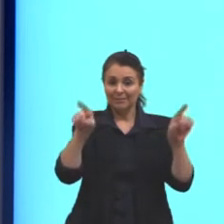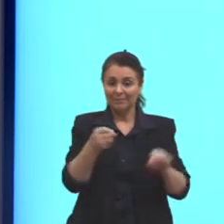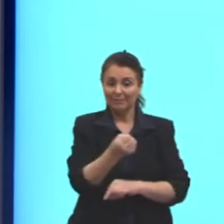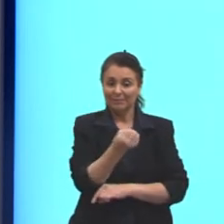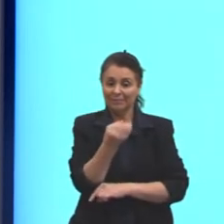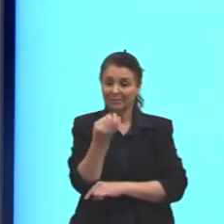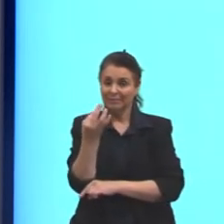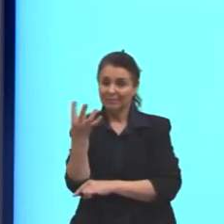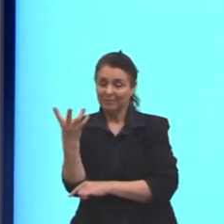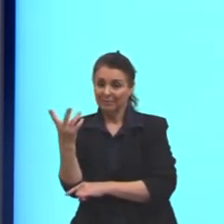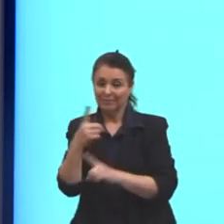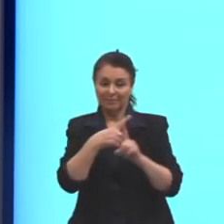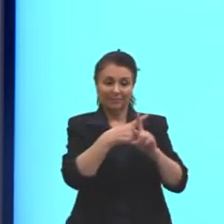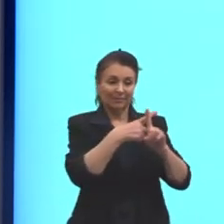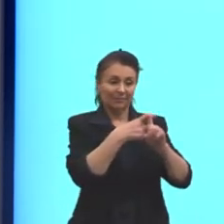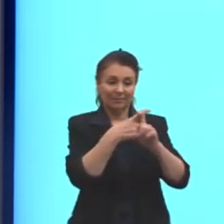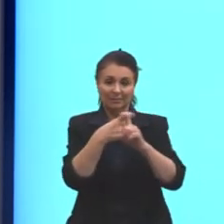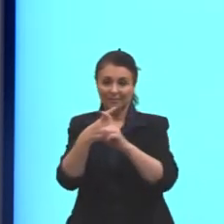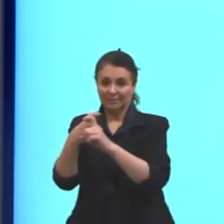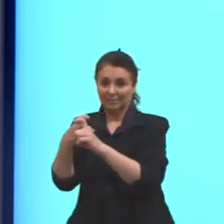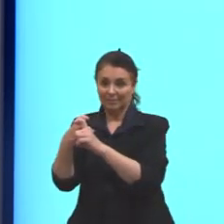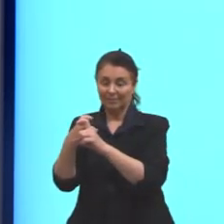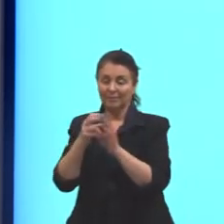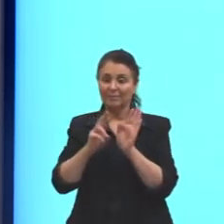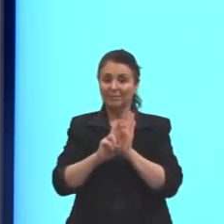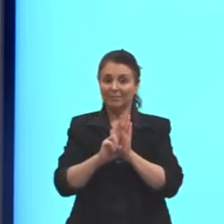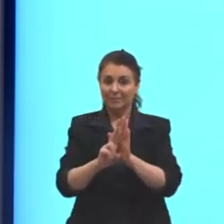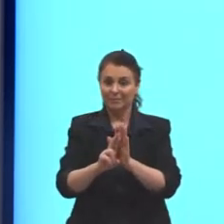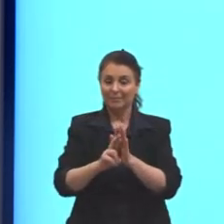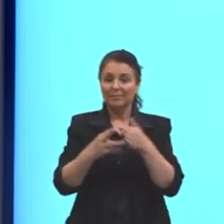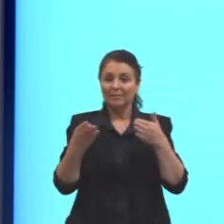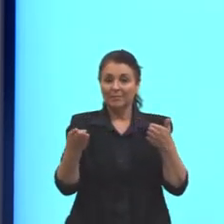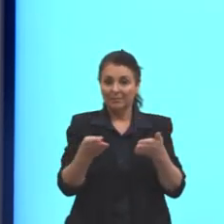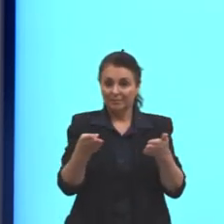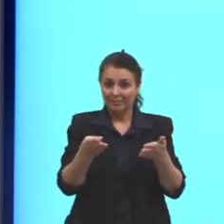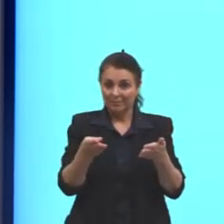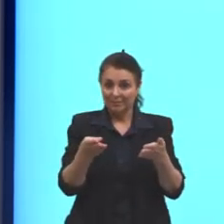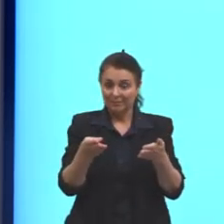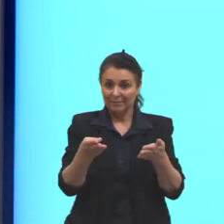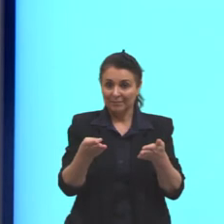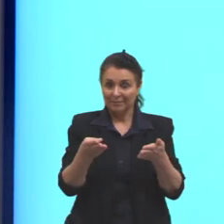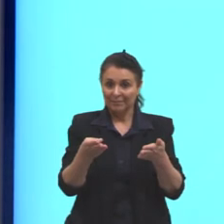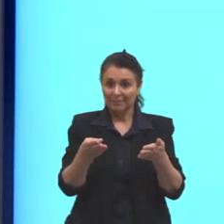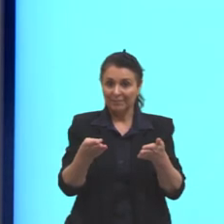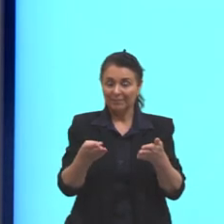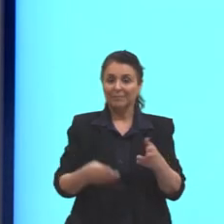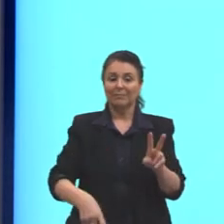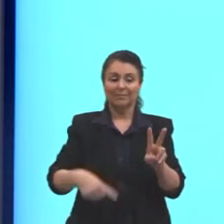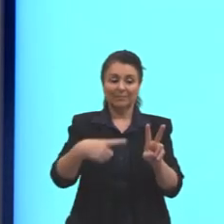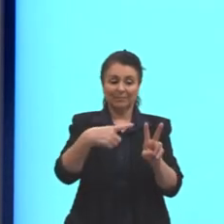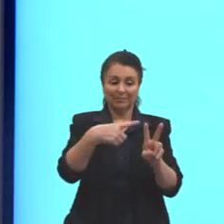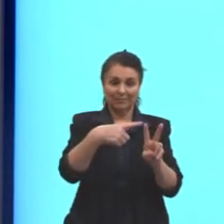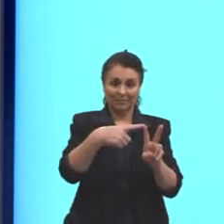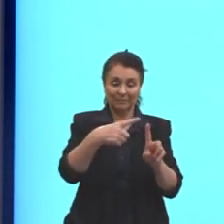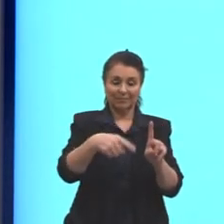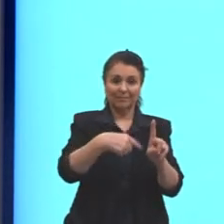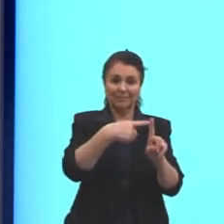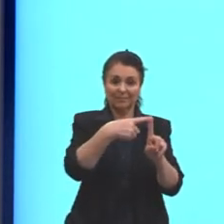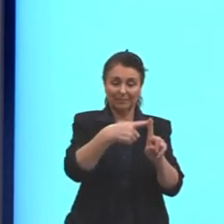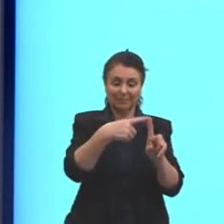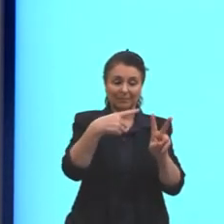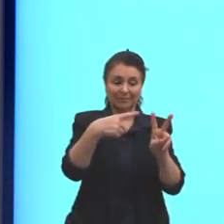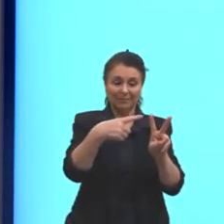temos a escrita do polinômio e nós vamos representar então ali como o quadrado né da soma ou